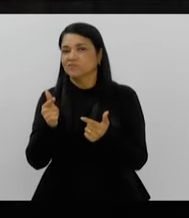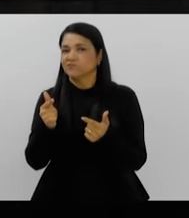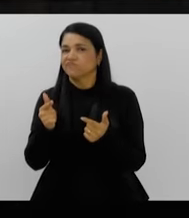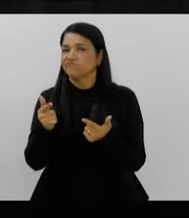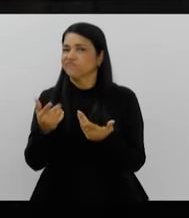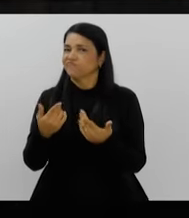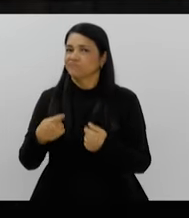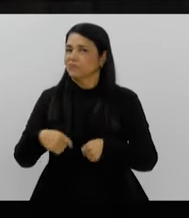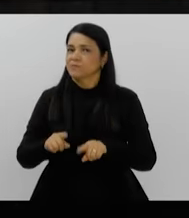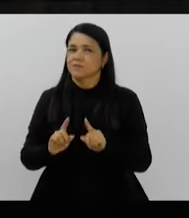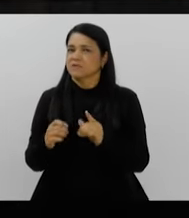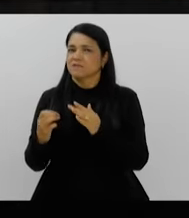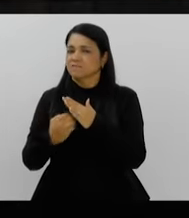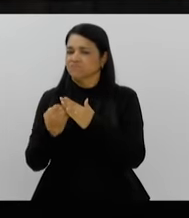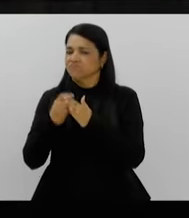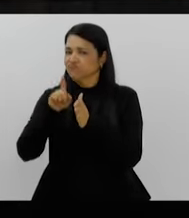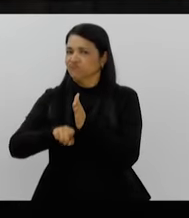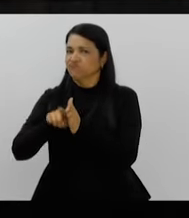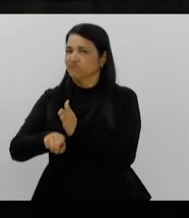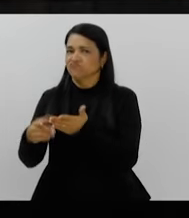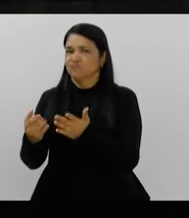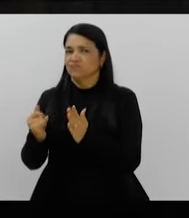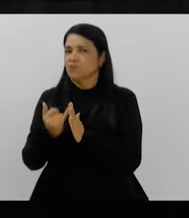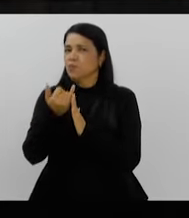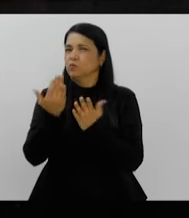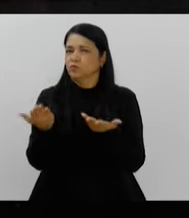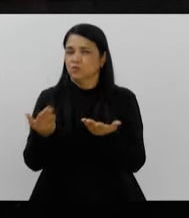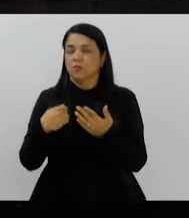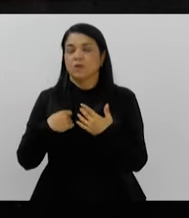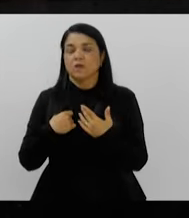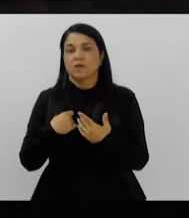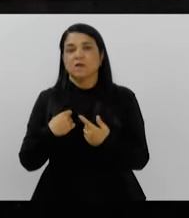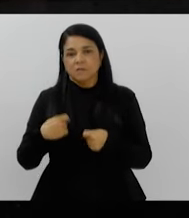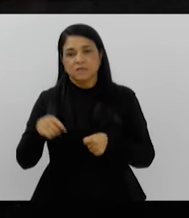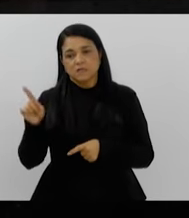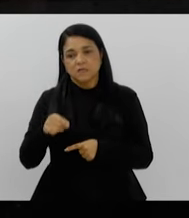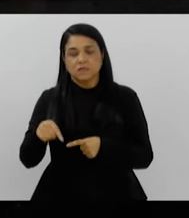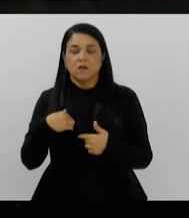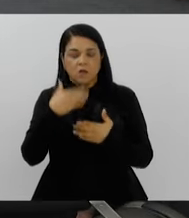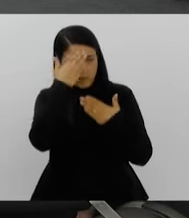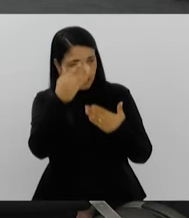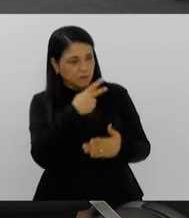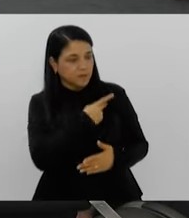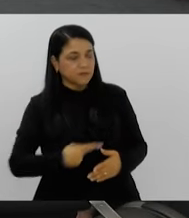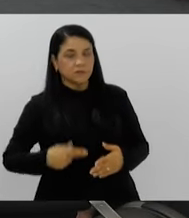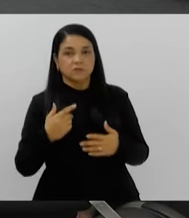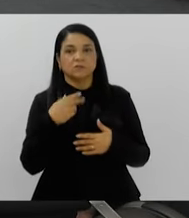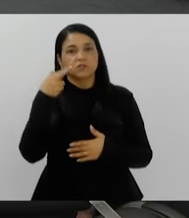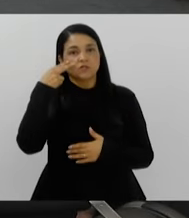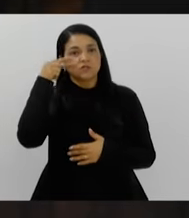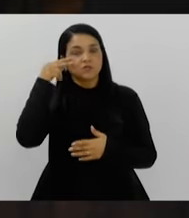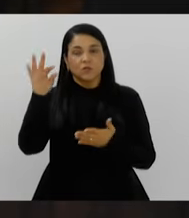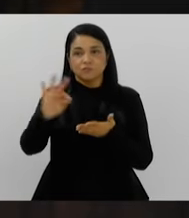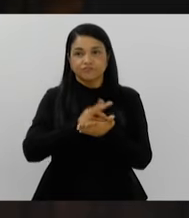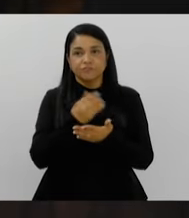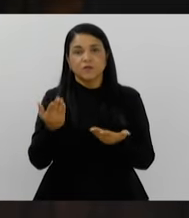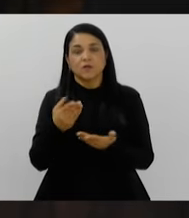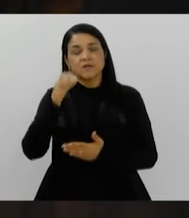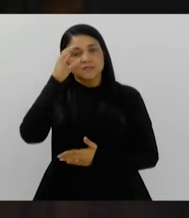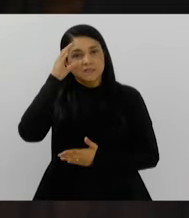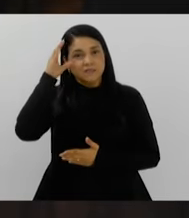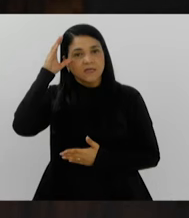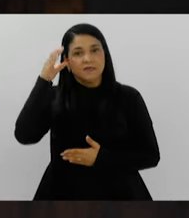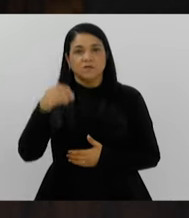supérfluos e indevidos, esses têm que ser cancelados. Obrigado, presidenta Tiaju. Próximo orador inscrito, a nobre deputada Célia